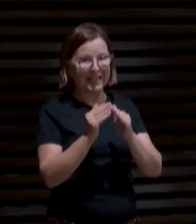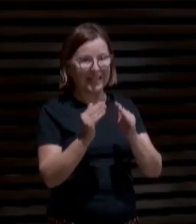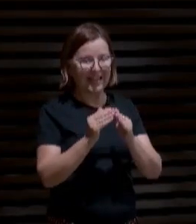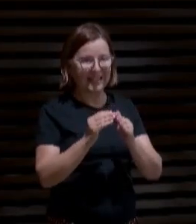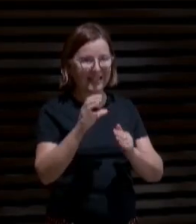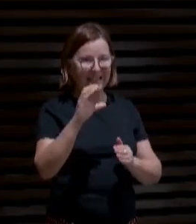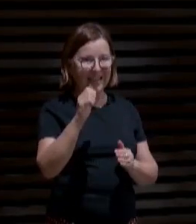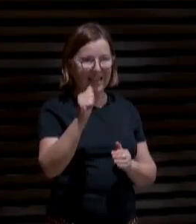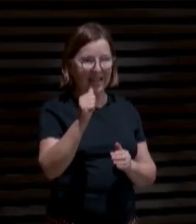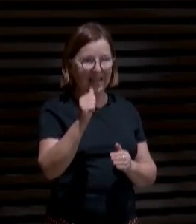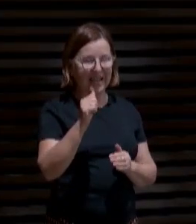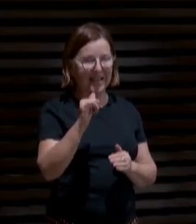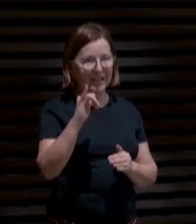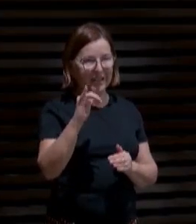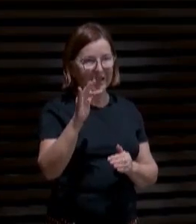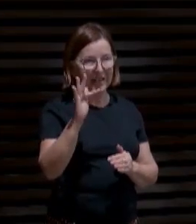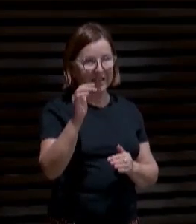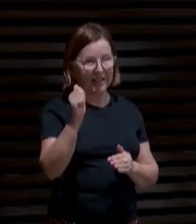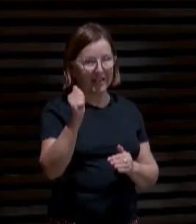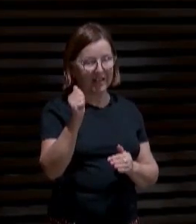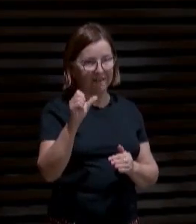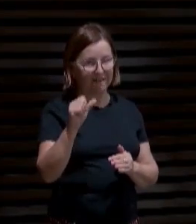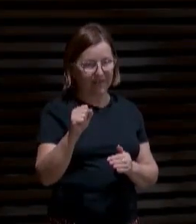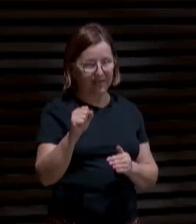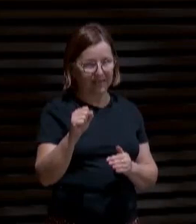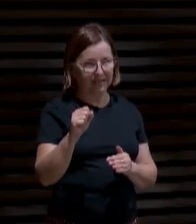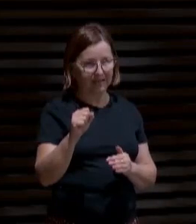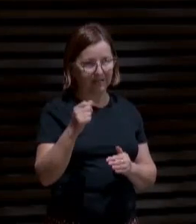Caifás para o pretório.